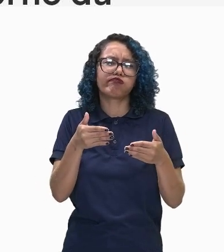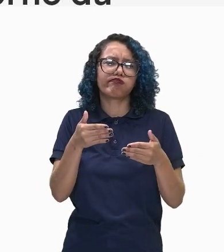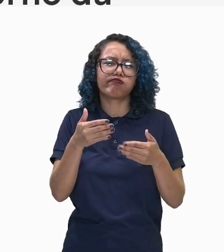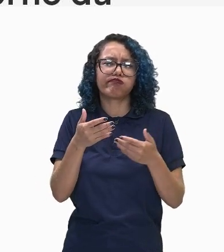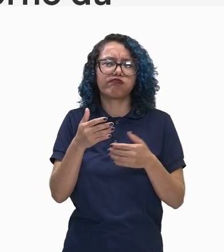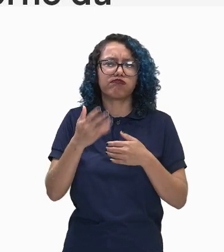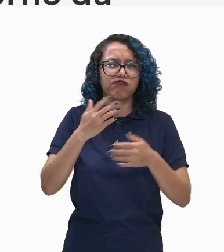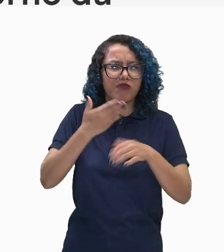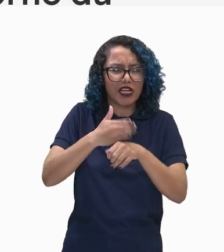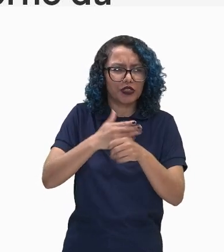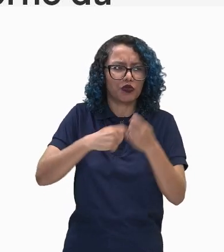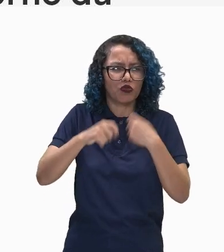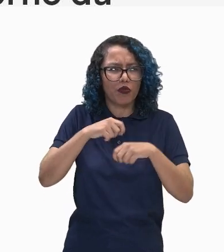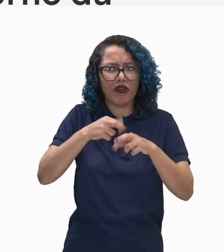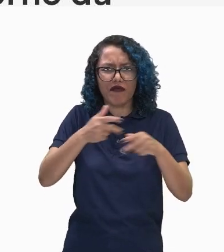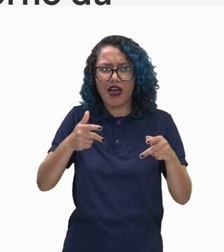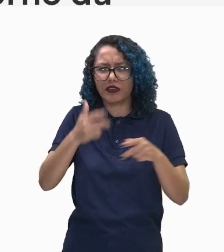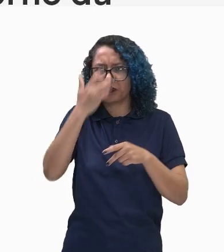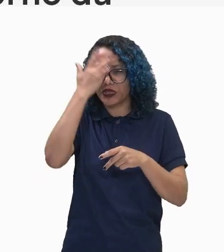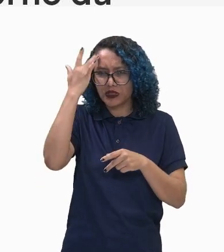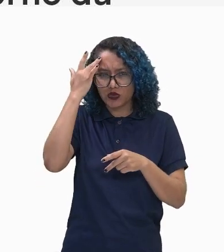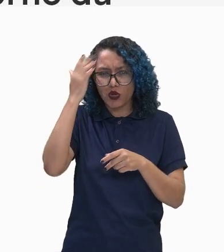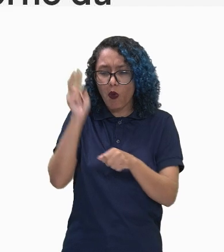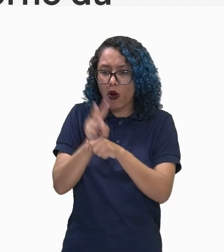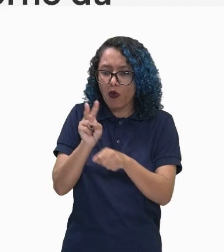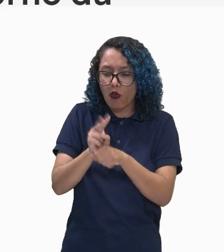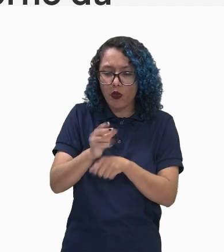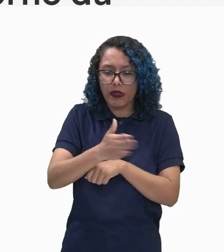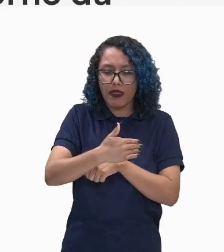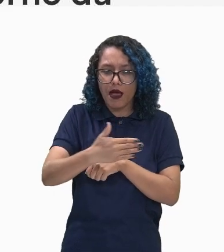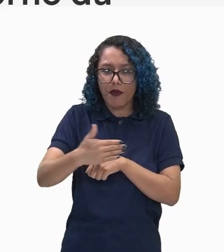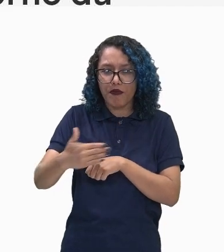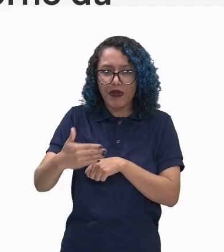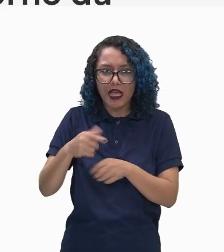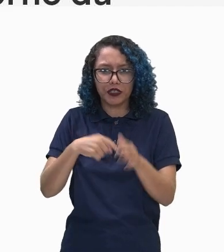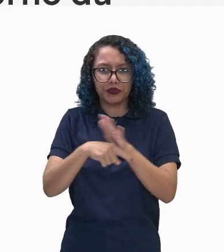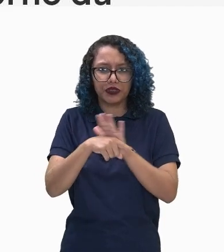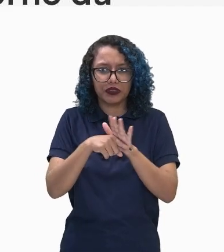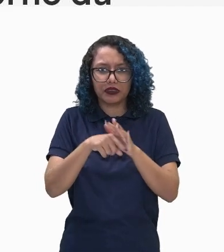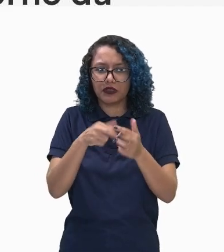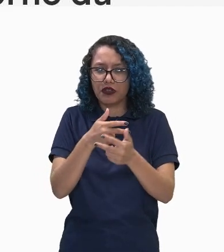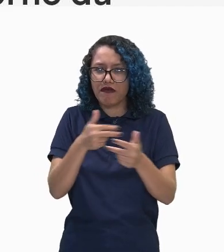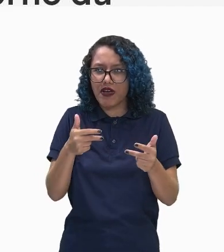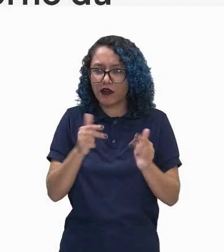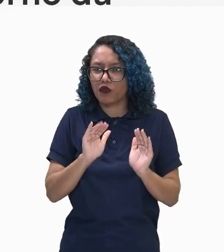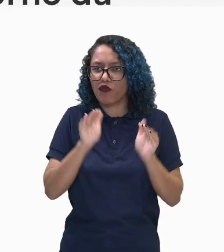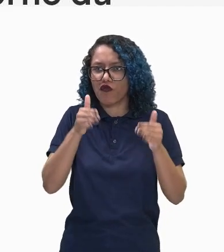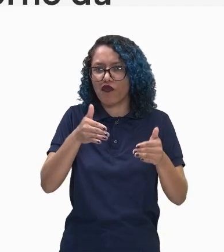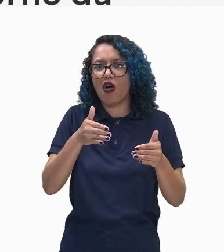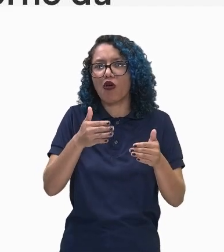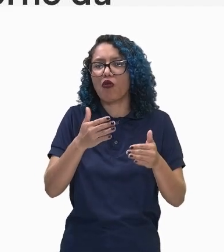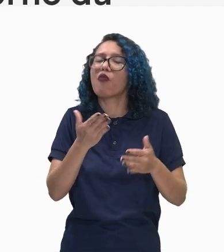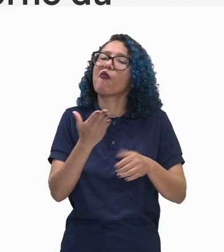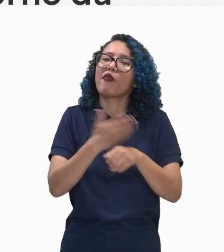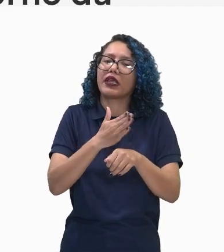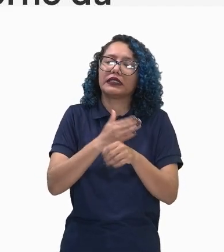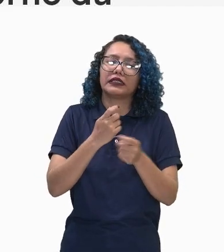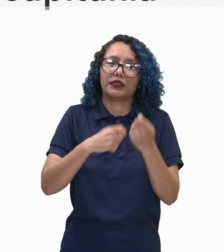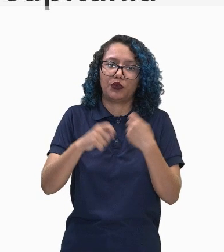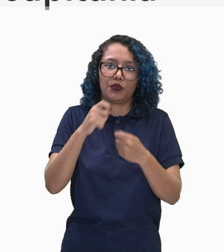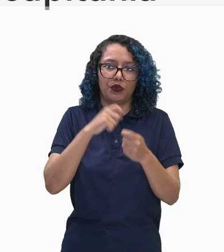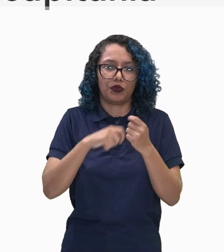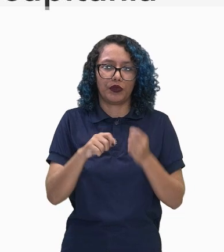reúne criadores de peixes ornamentais, pesquisadores e turistas em torno da atividade